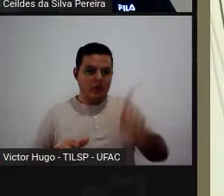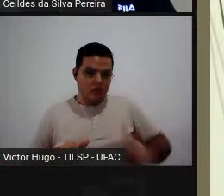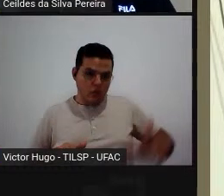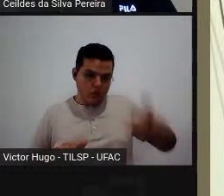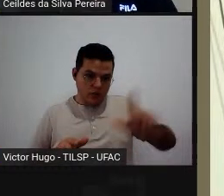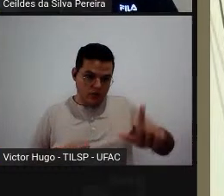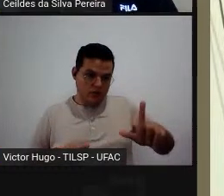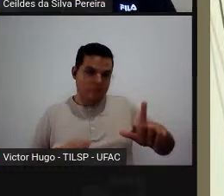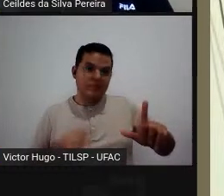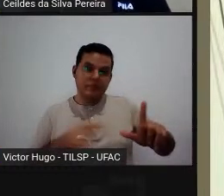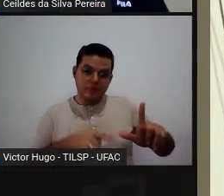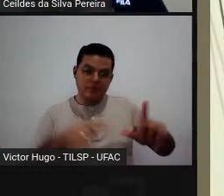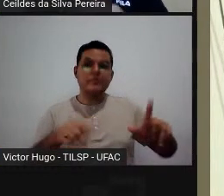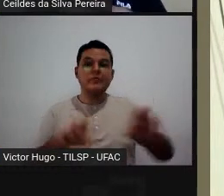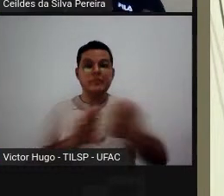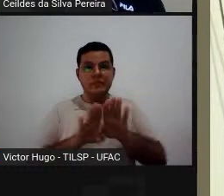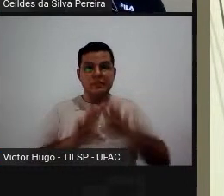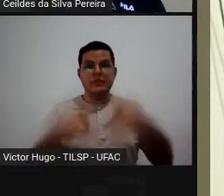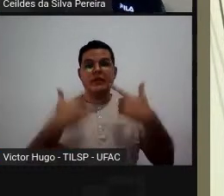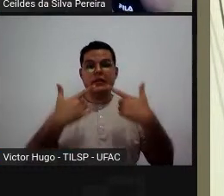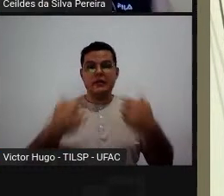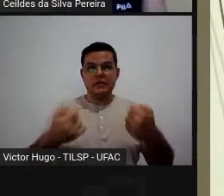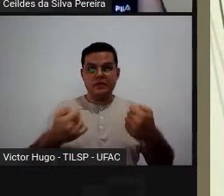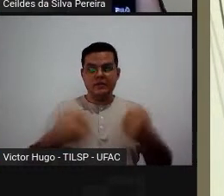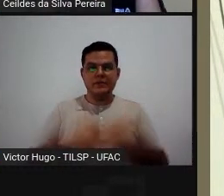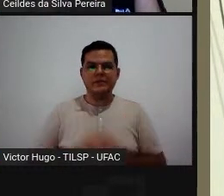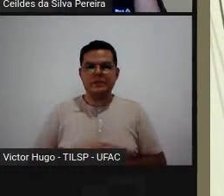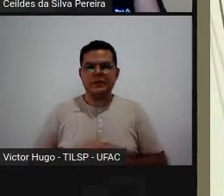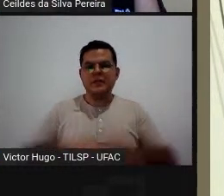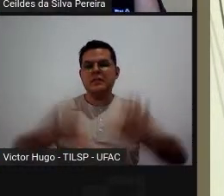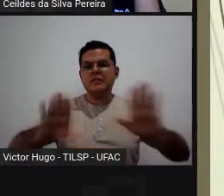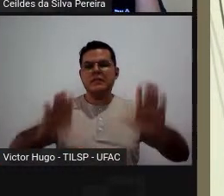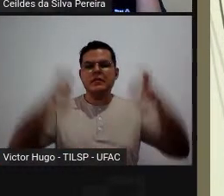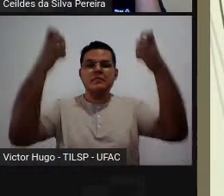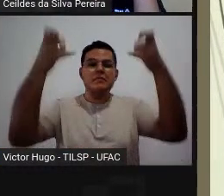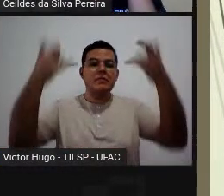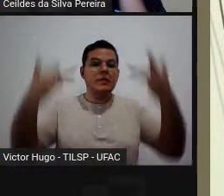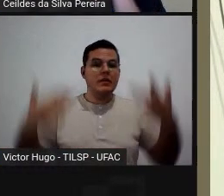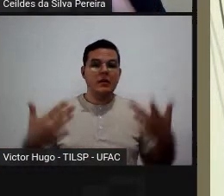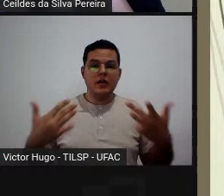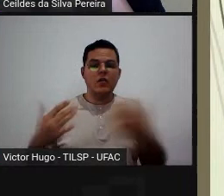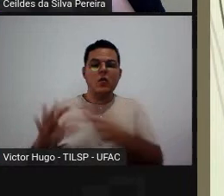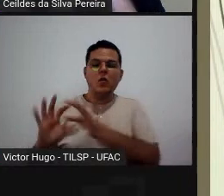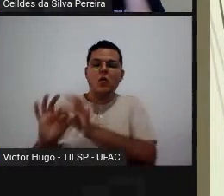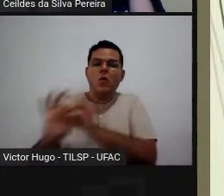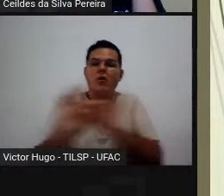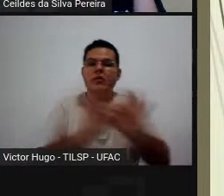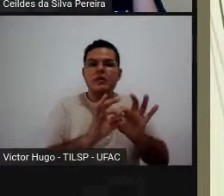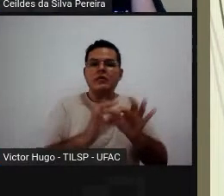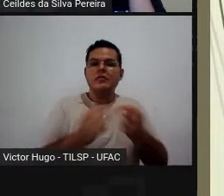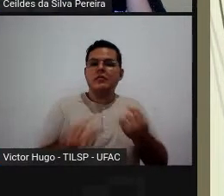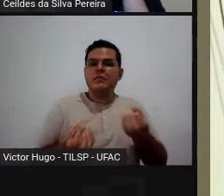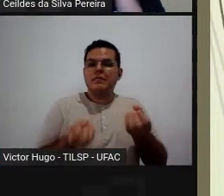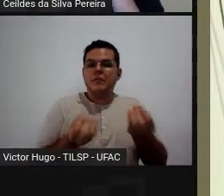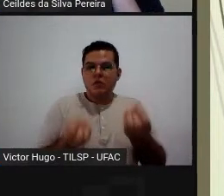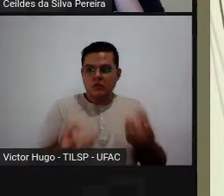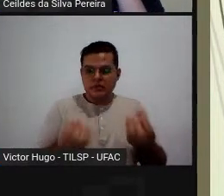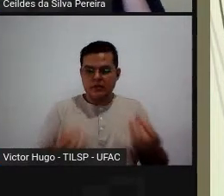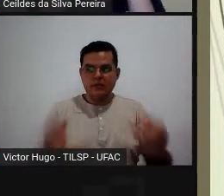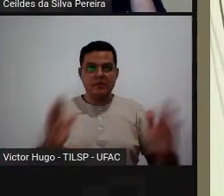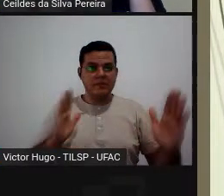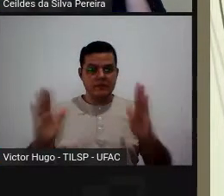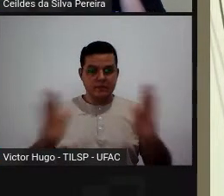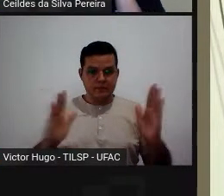O contexto de produção. Para falar do contexto de produção das décadas de 70 e 80, eu uso